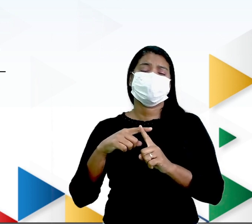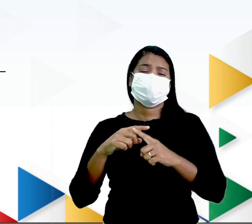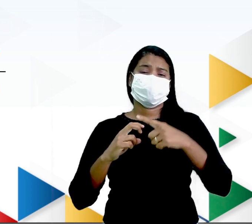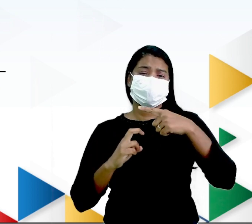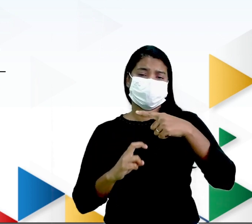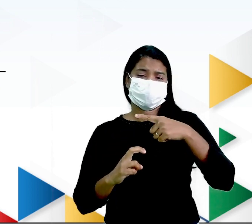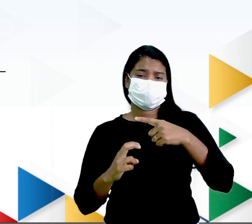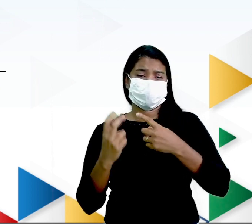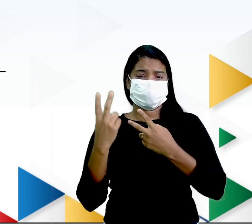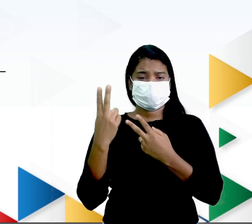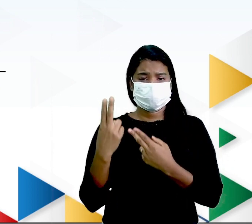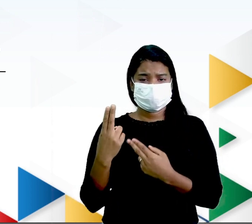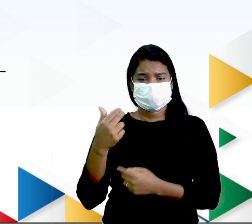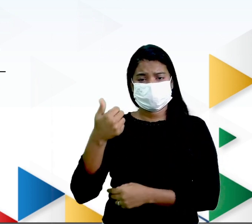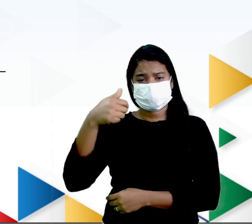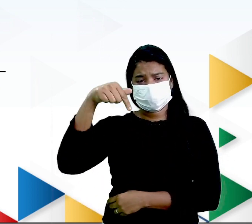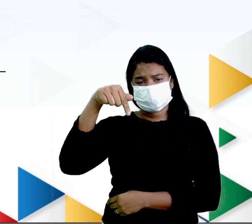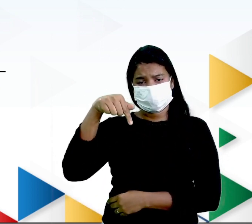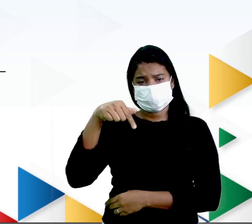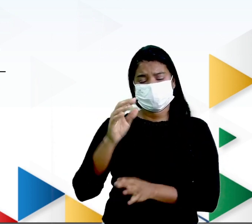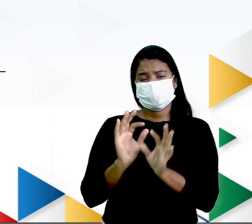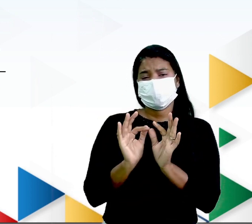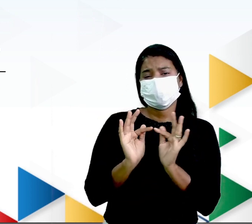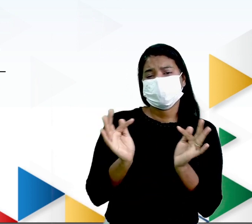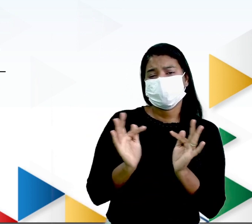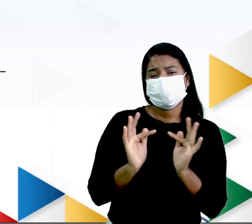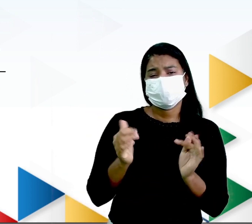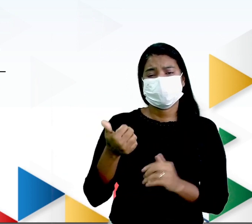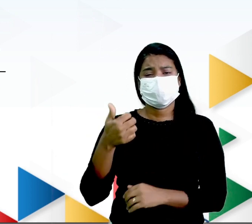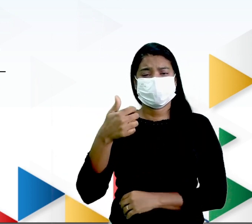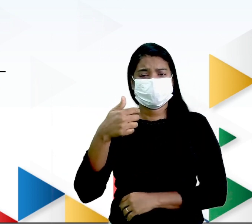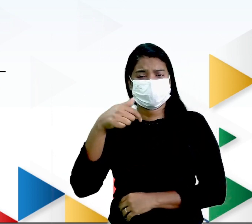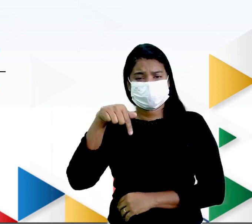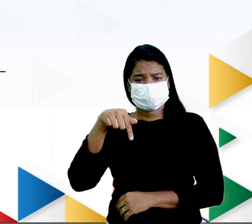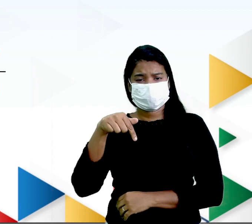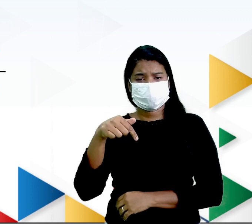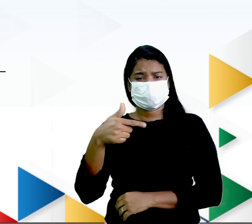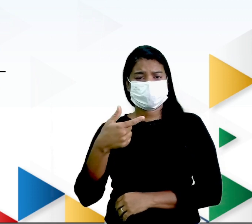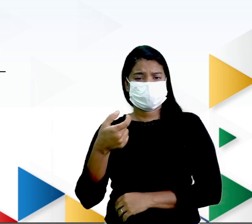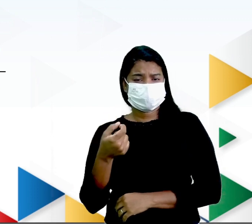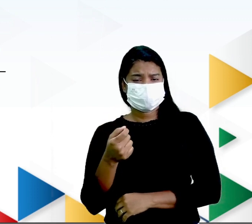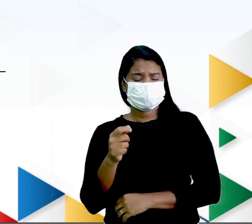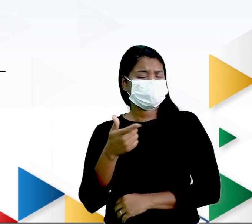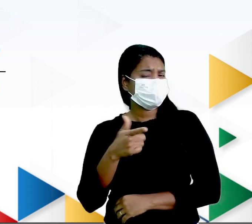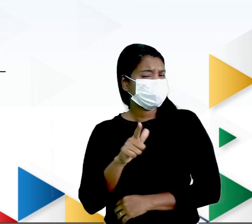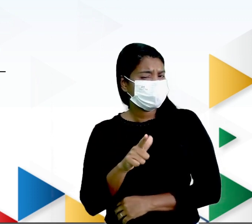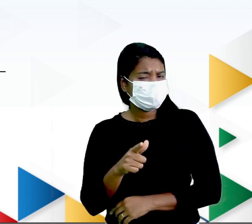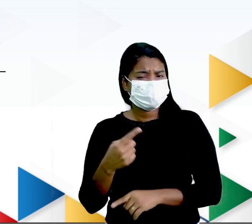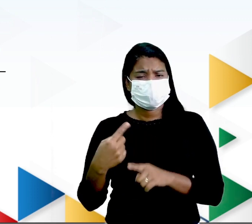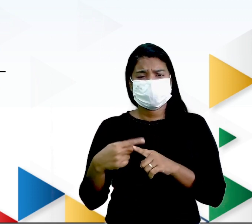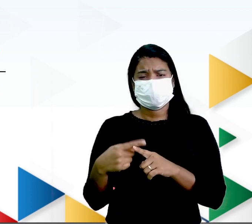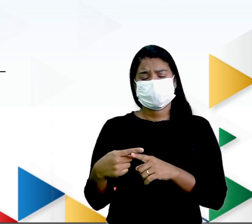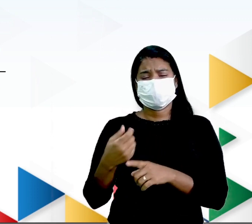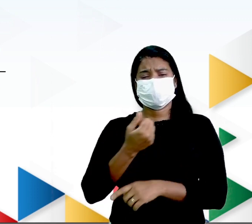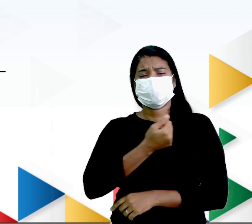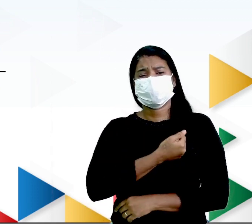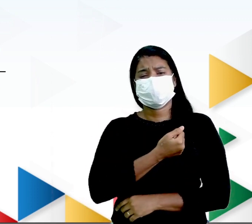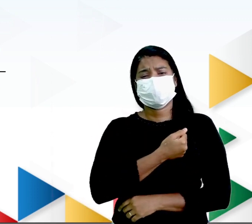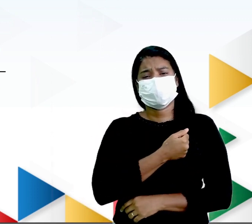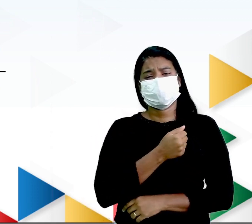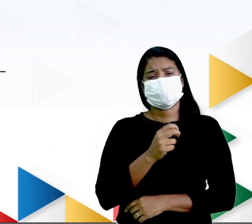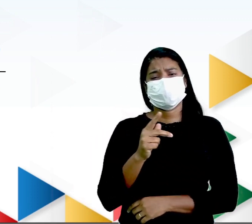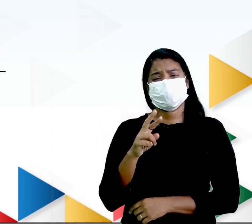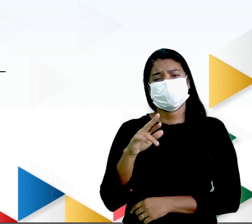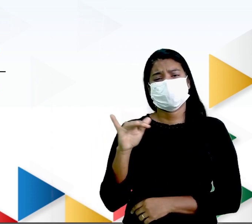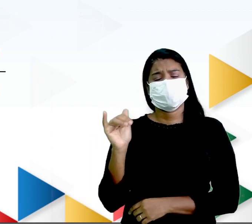posso simplificar, professor? 17 por 20? Claro que não, né? 17 é um número primo. Só se divide por 1